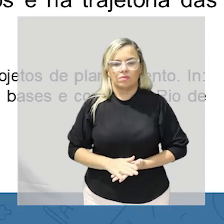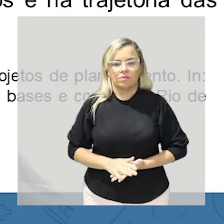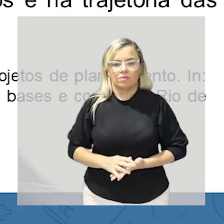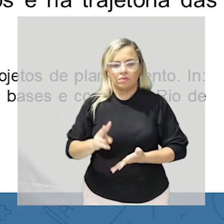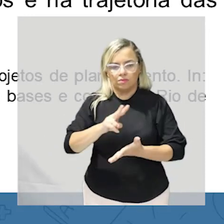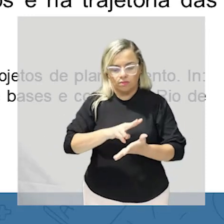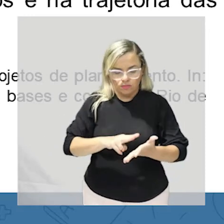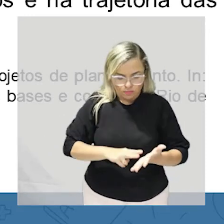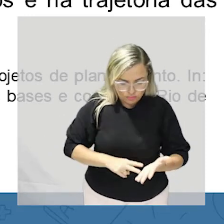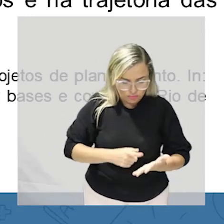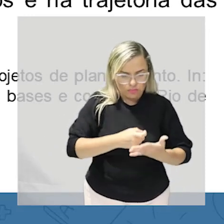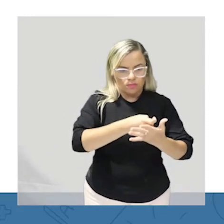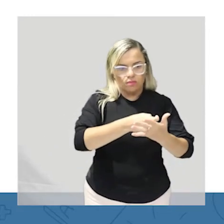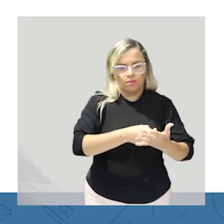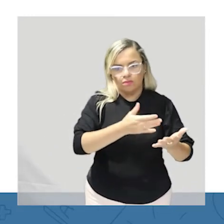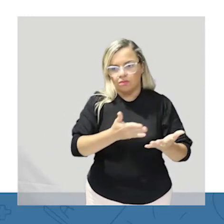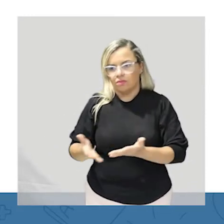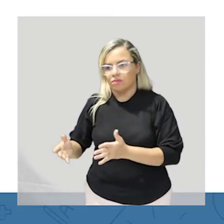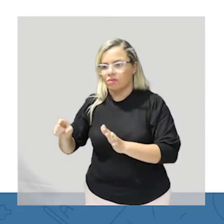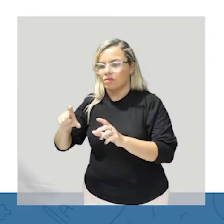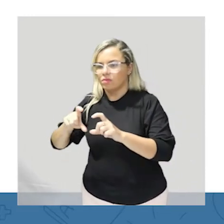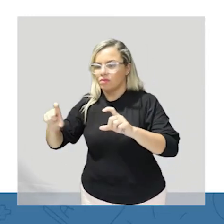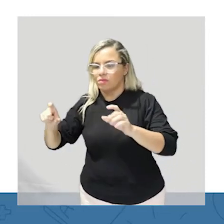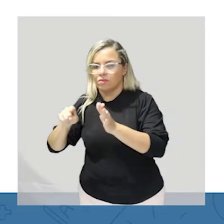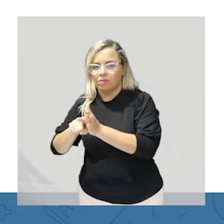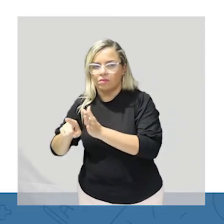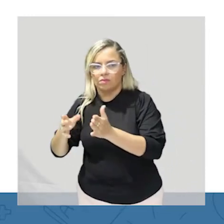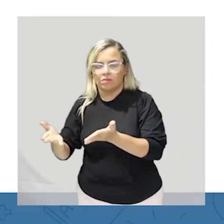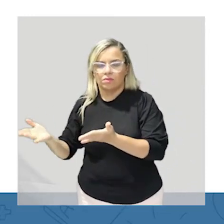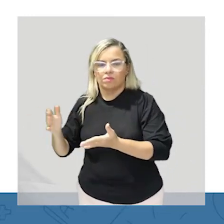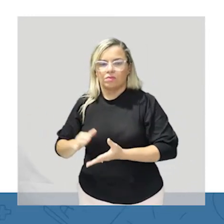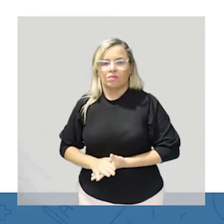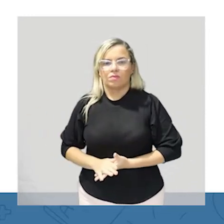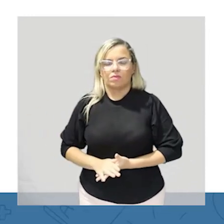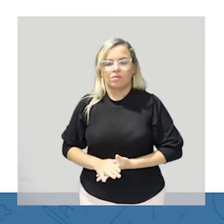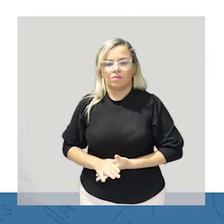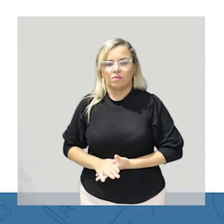Leitura, texto. Vamos ver o comando. Olha lá. Vamos para o comando primeiro.